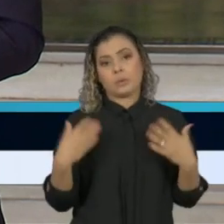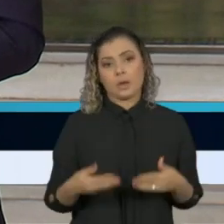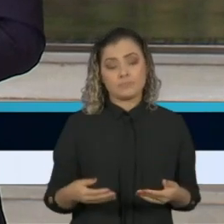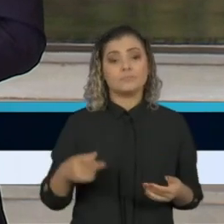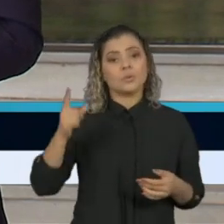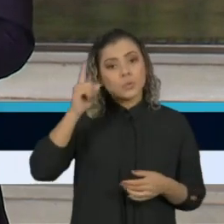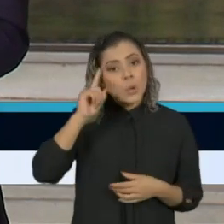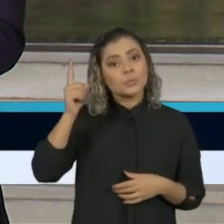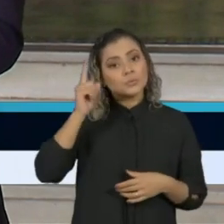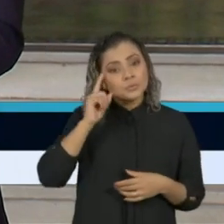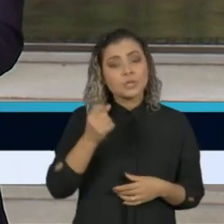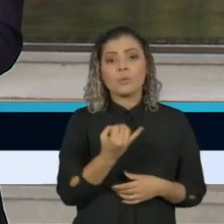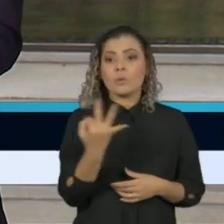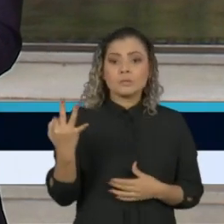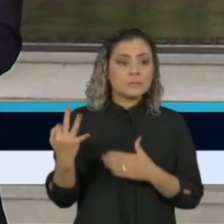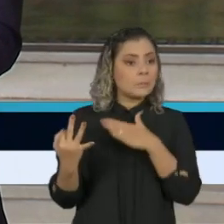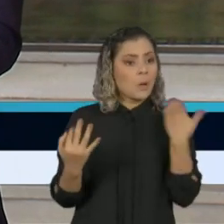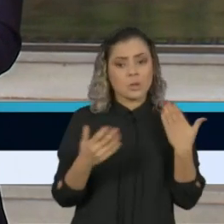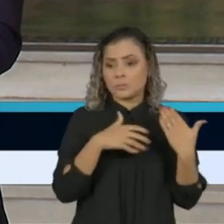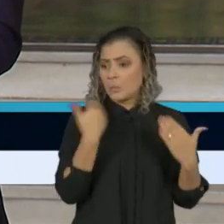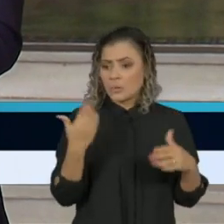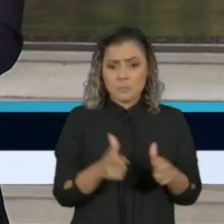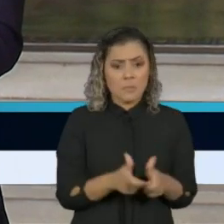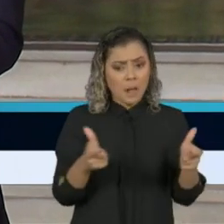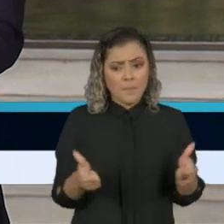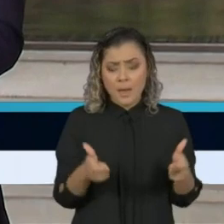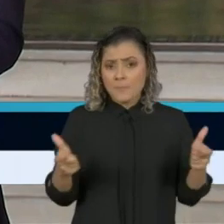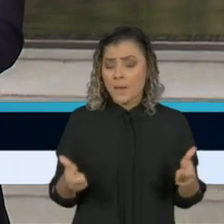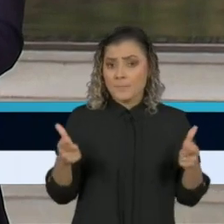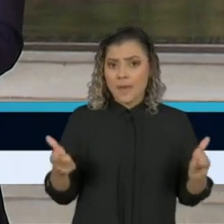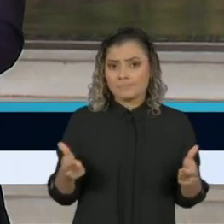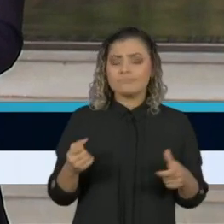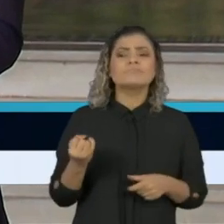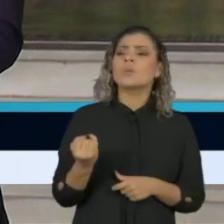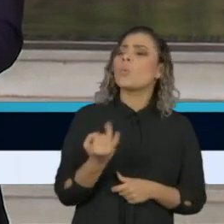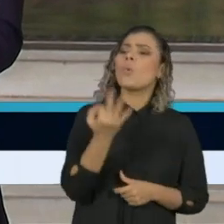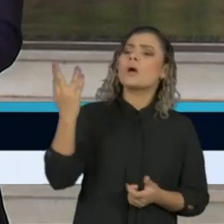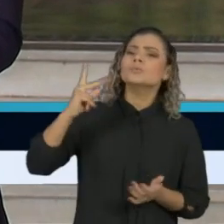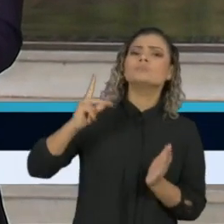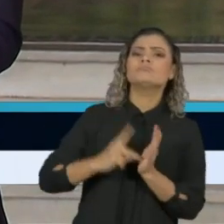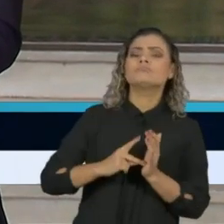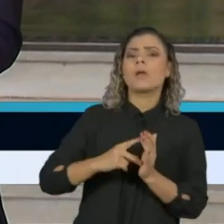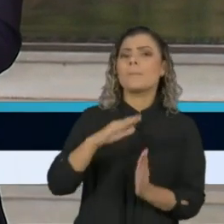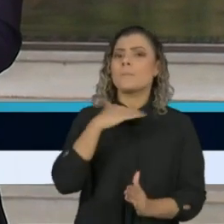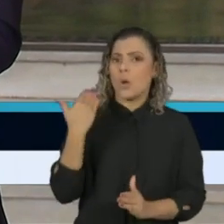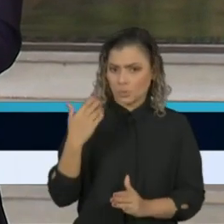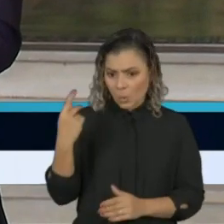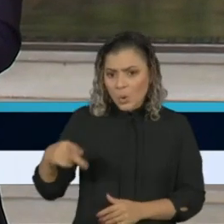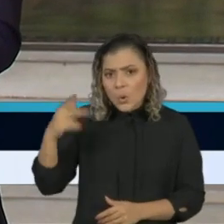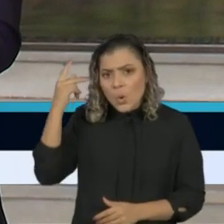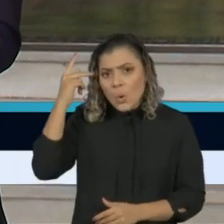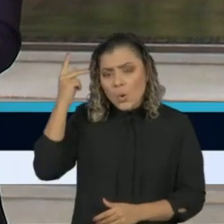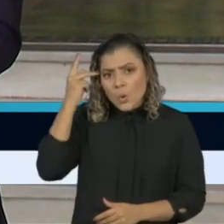dia deles, na quantidade de mortos que chegam. Então, minha pergunta é: quantos são? E se o governo consegue